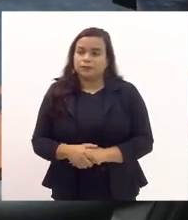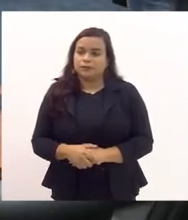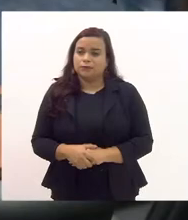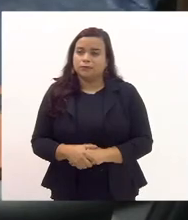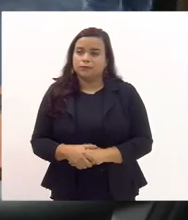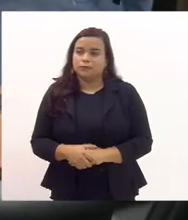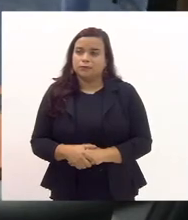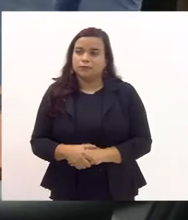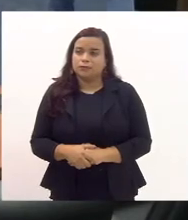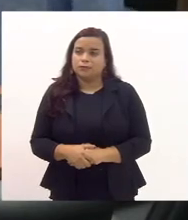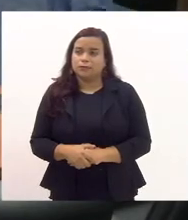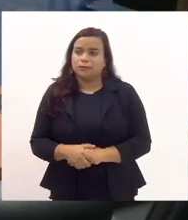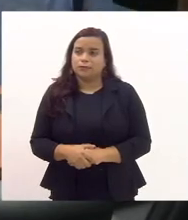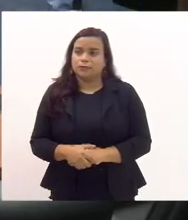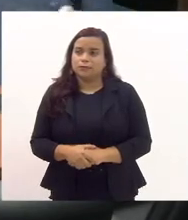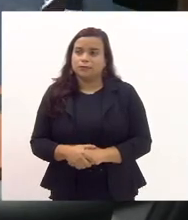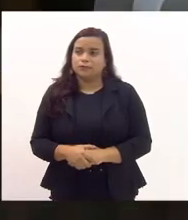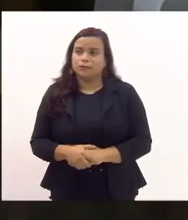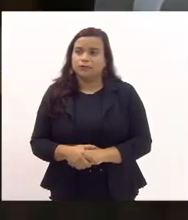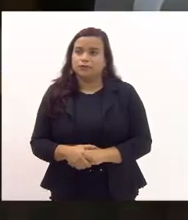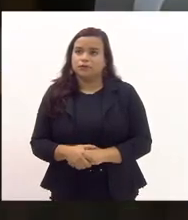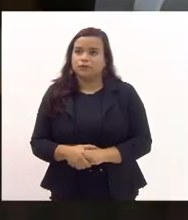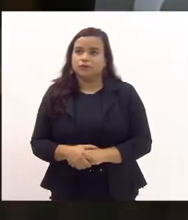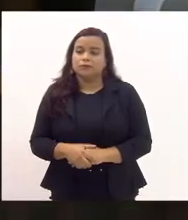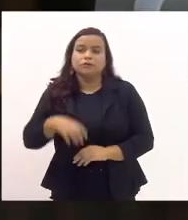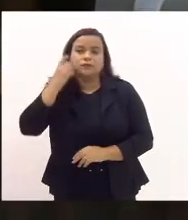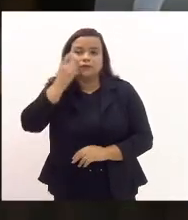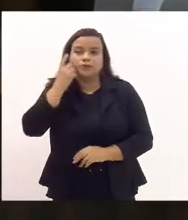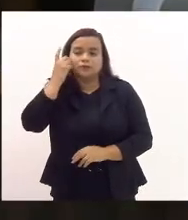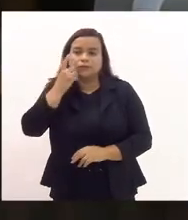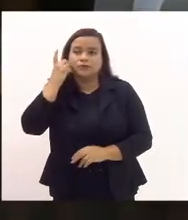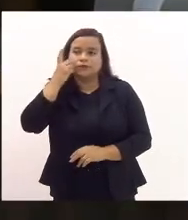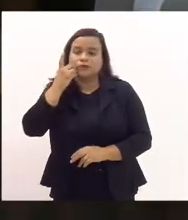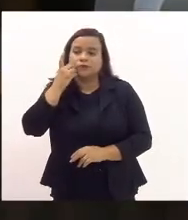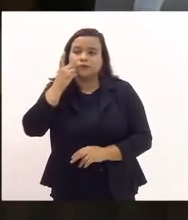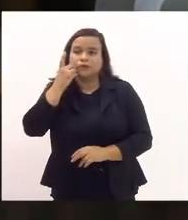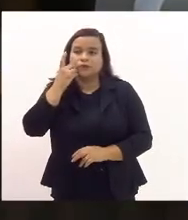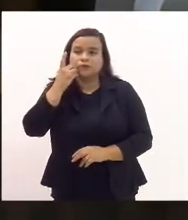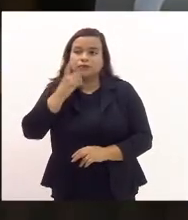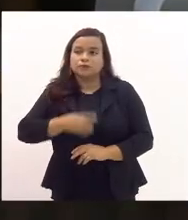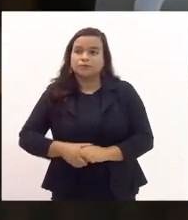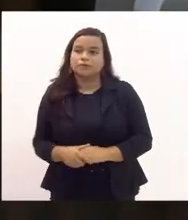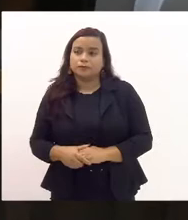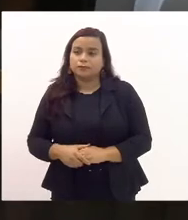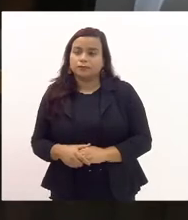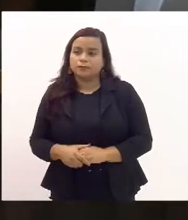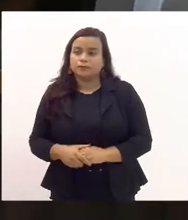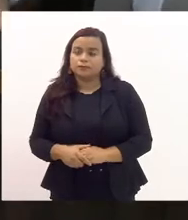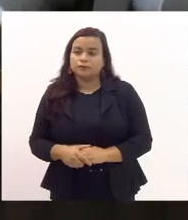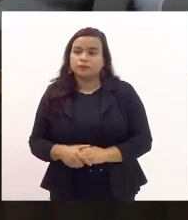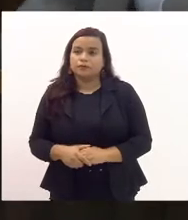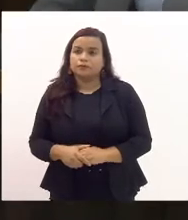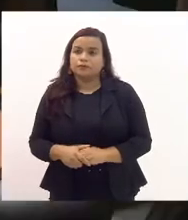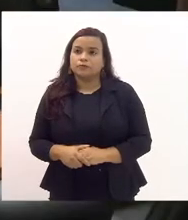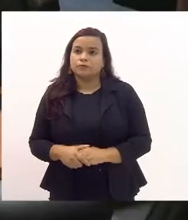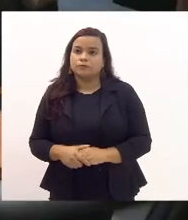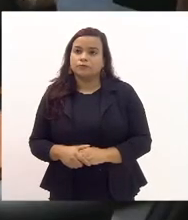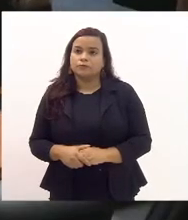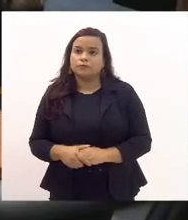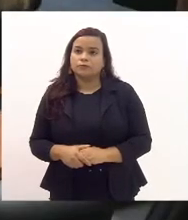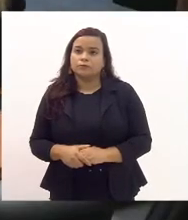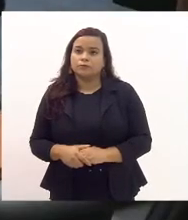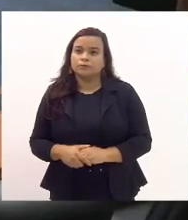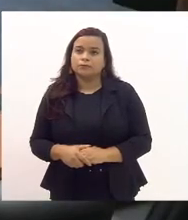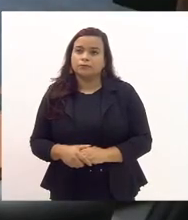E aí o deputado E aí o